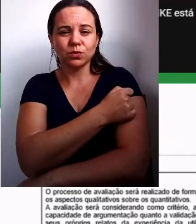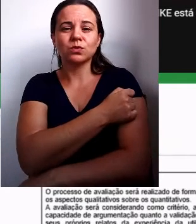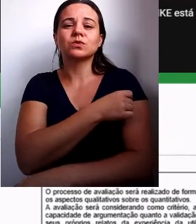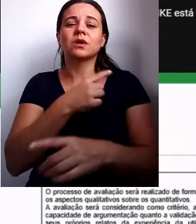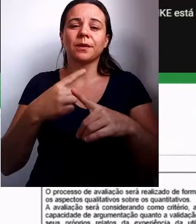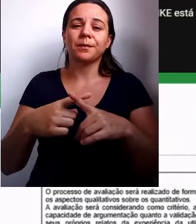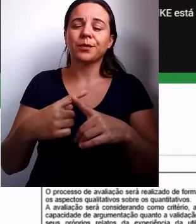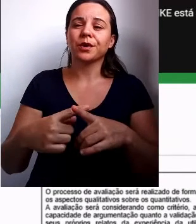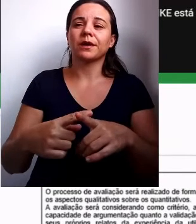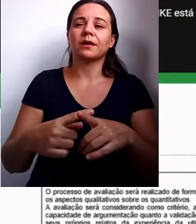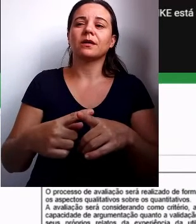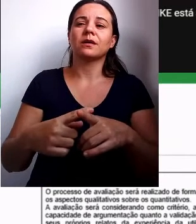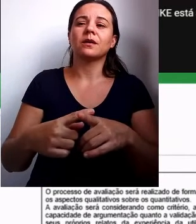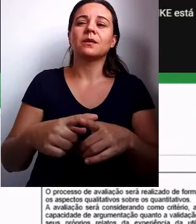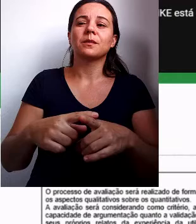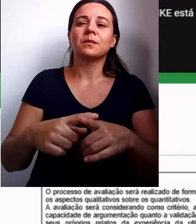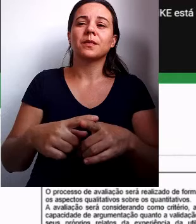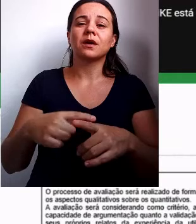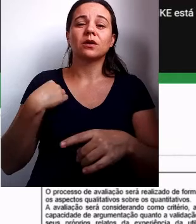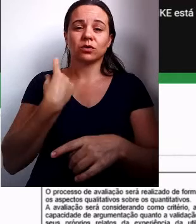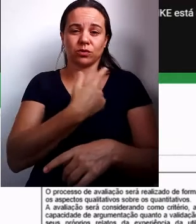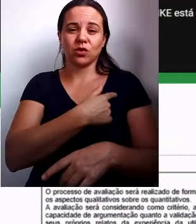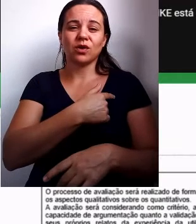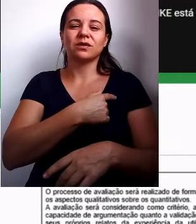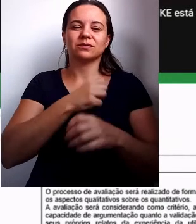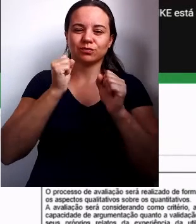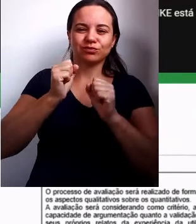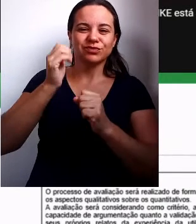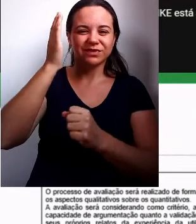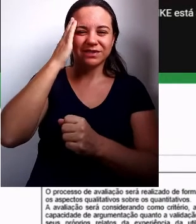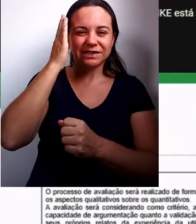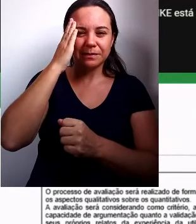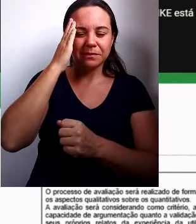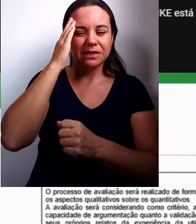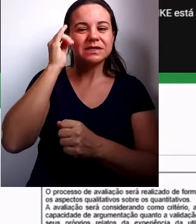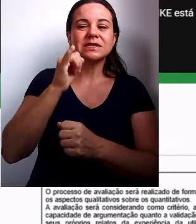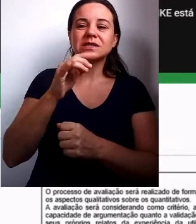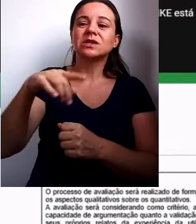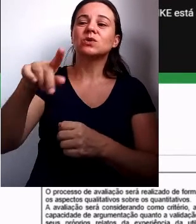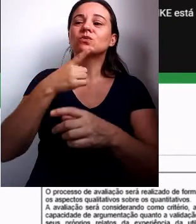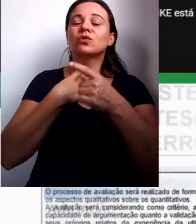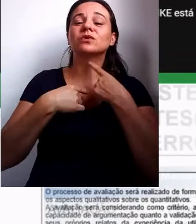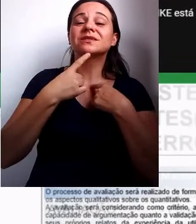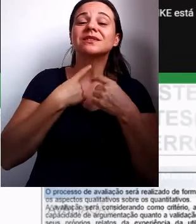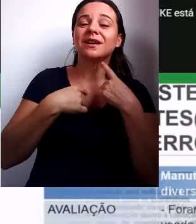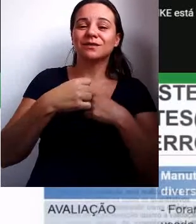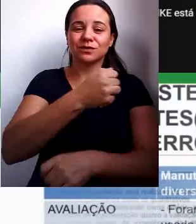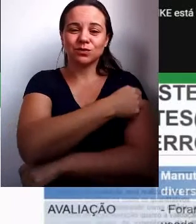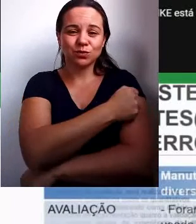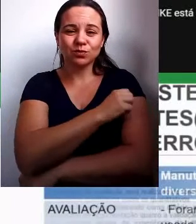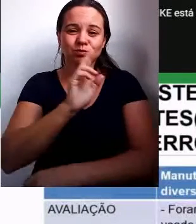para ter o feedback, né, o retorno dos próprios alunos sobre o aplicativo.